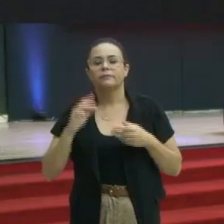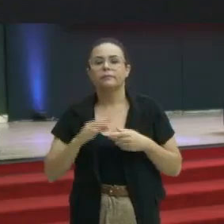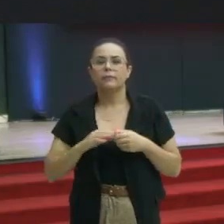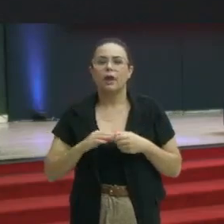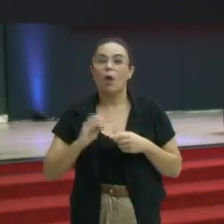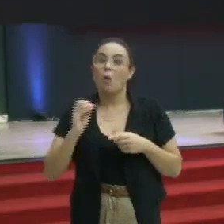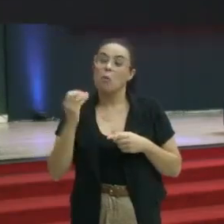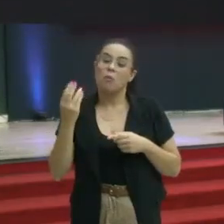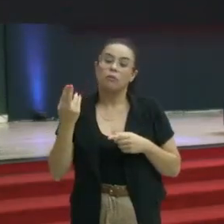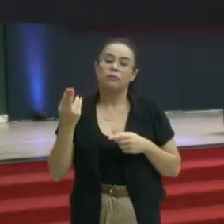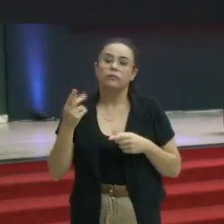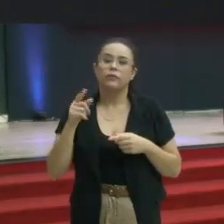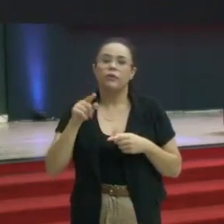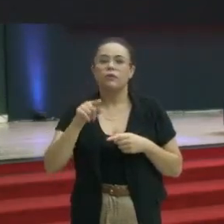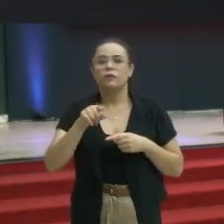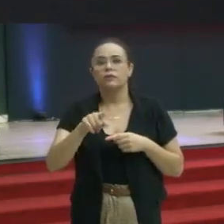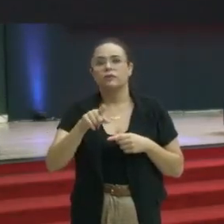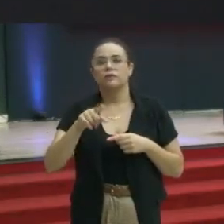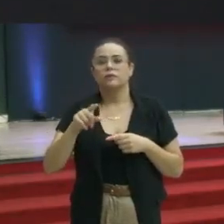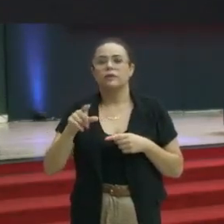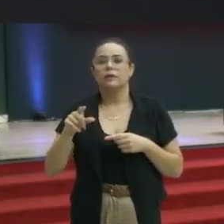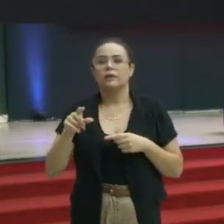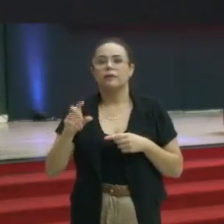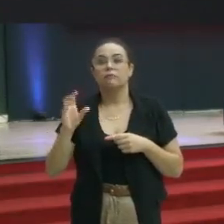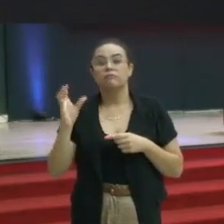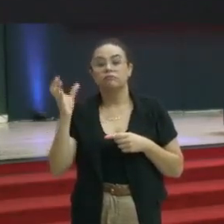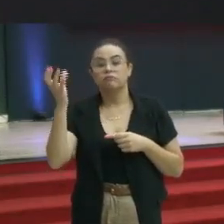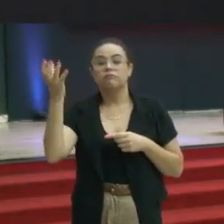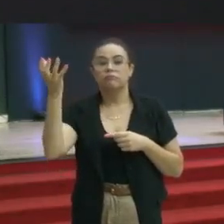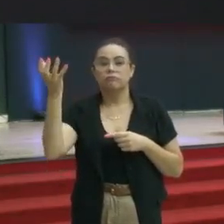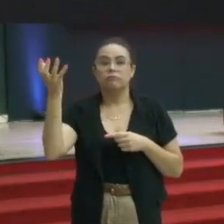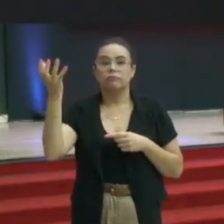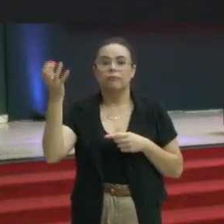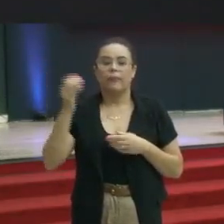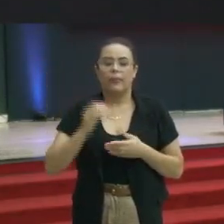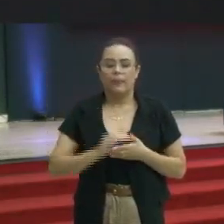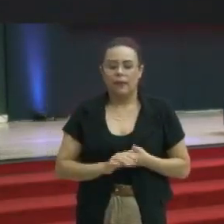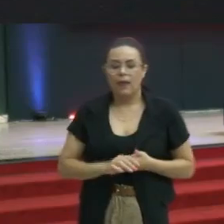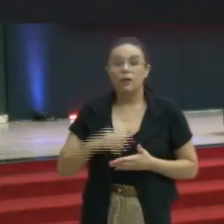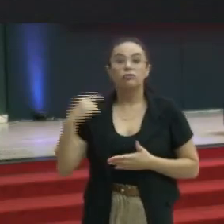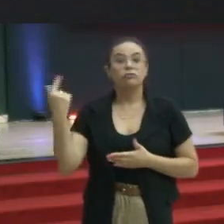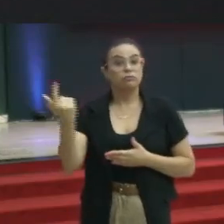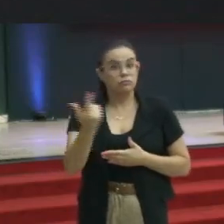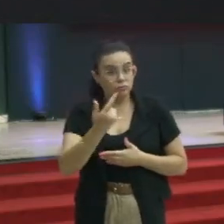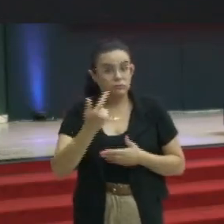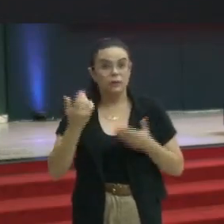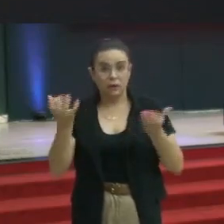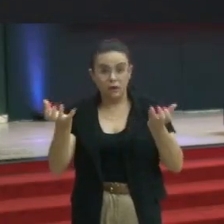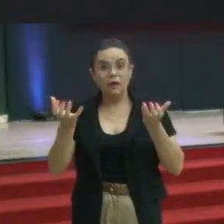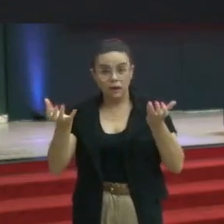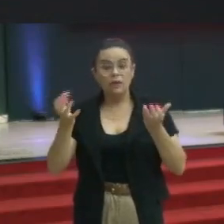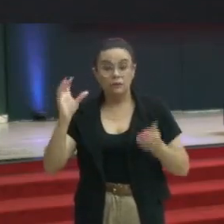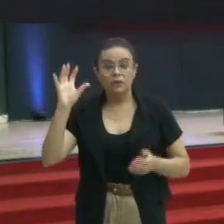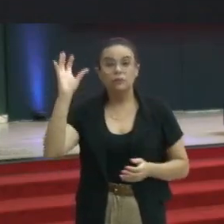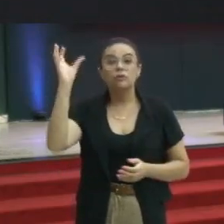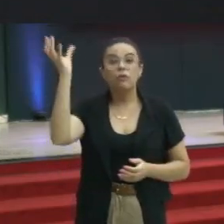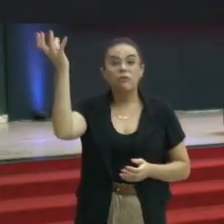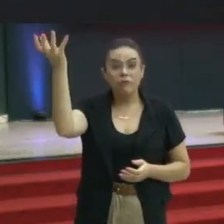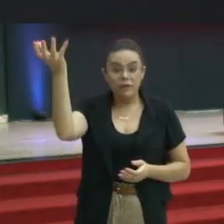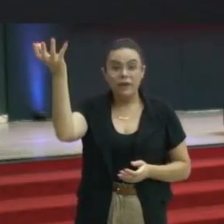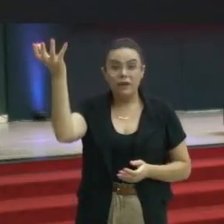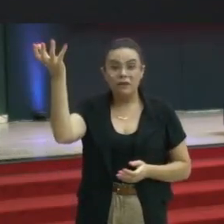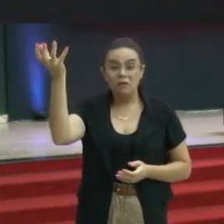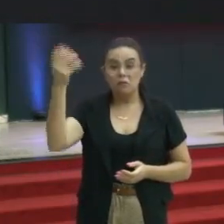Via de regra, olhe para mim e preste atenção. Nós queremos resolver os problemas com